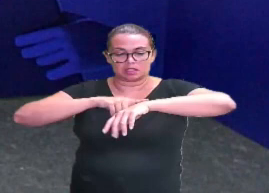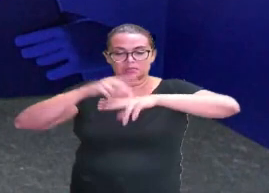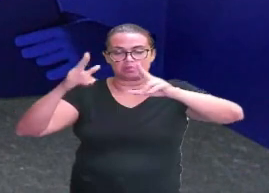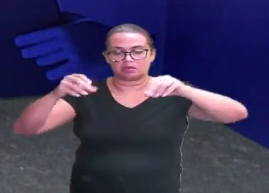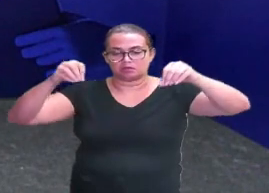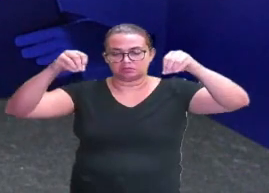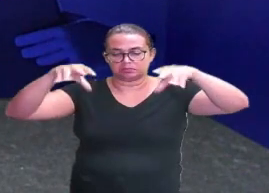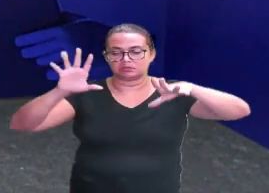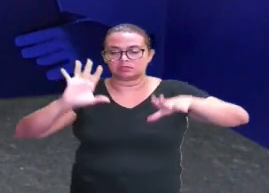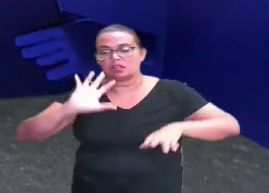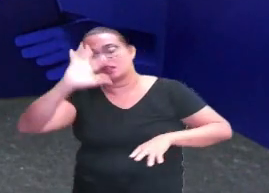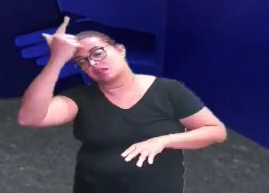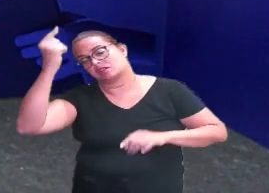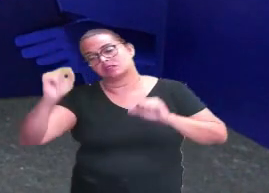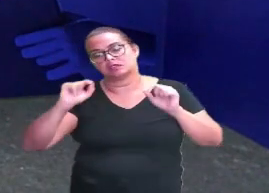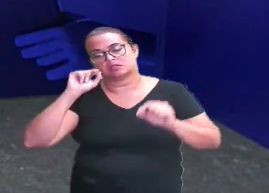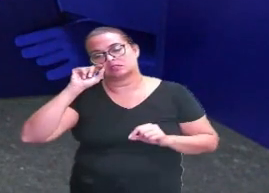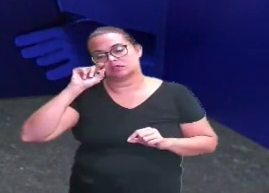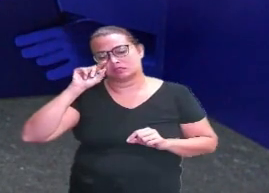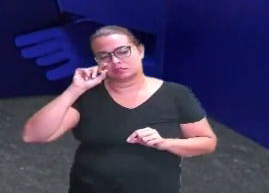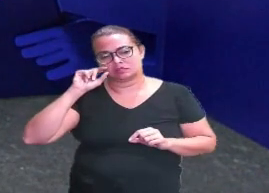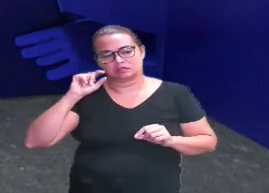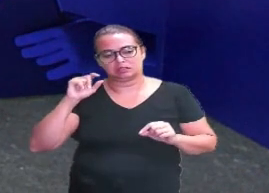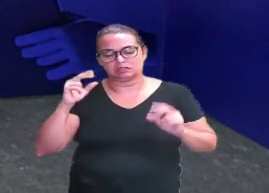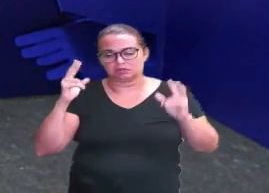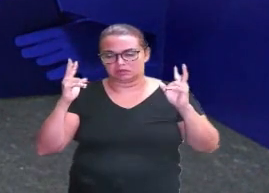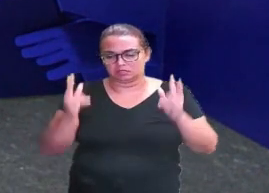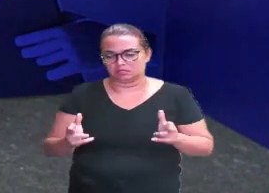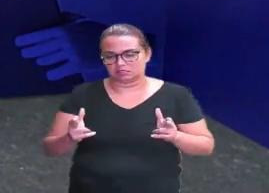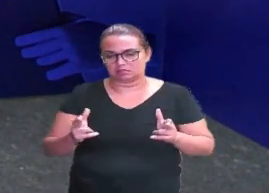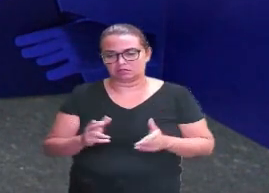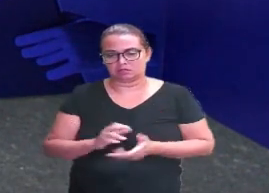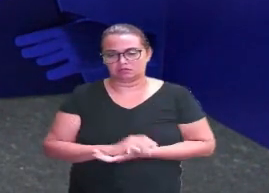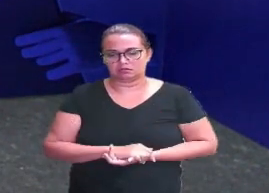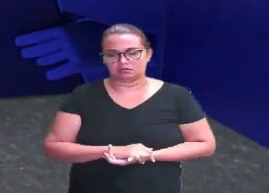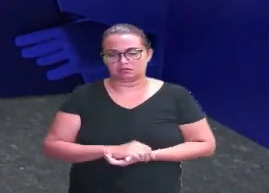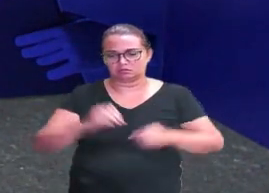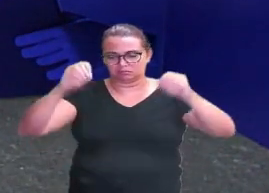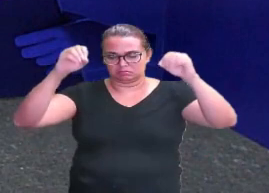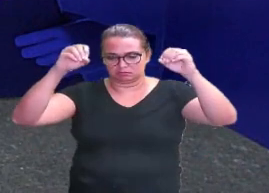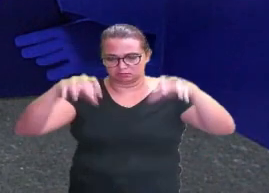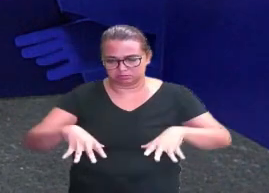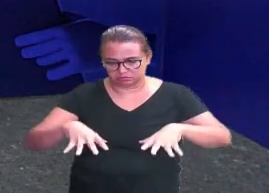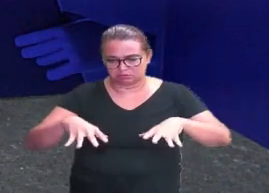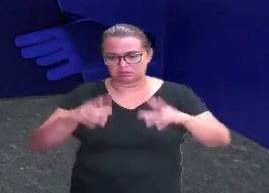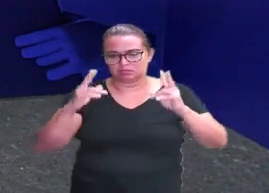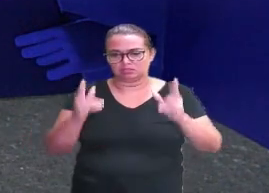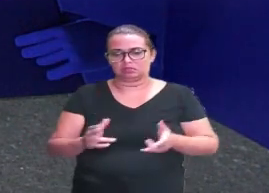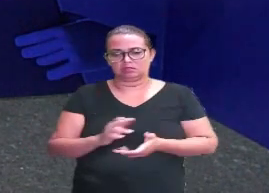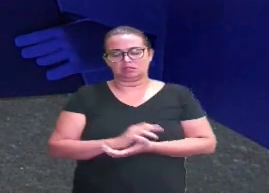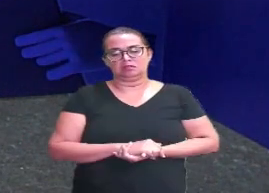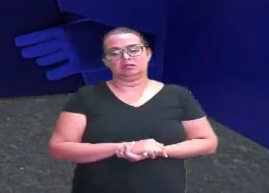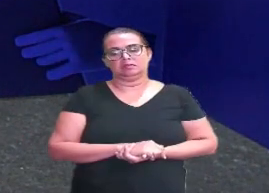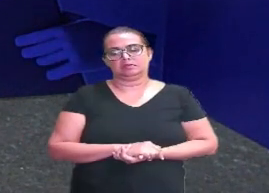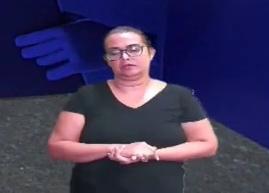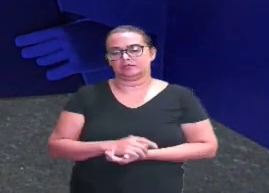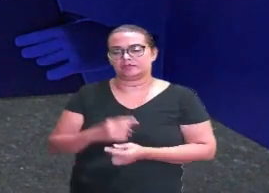que vai acontecer? Ambos irão chegar no chão ao mesmo tempo. Por que, professor, isso vai